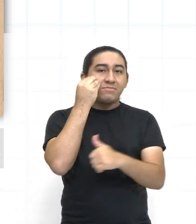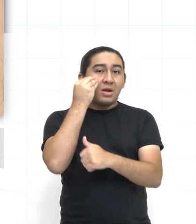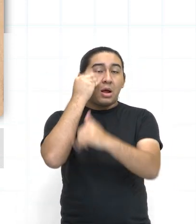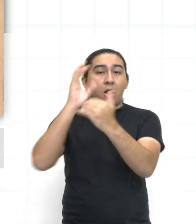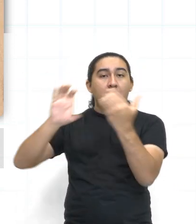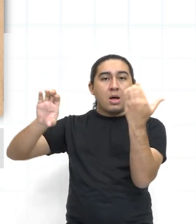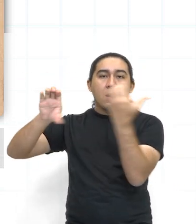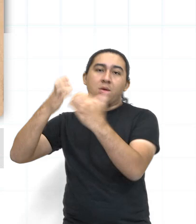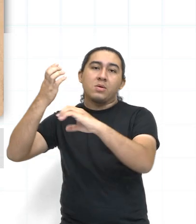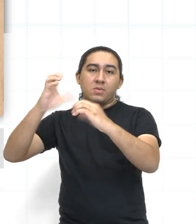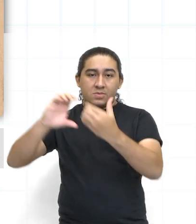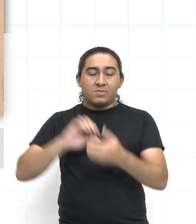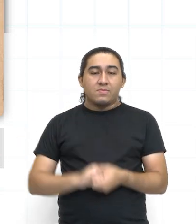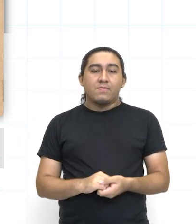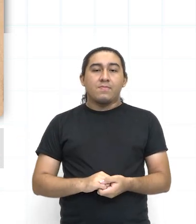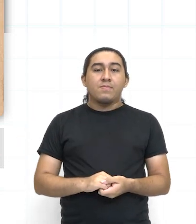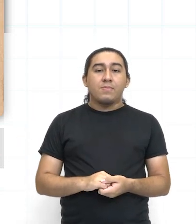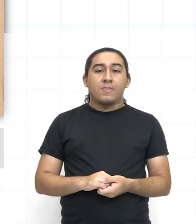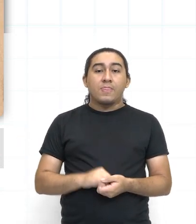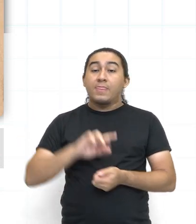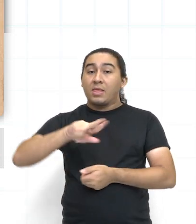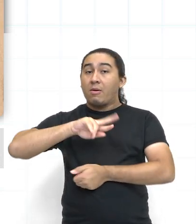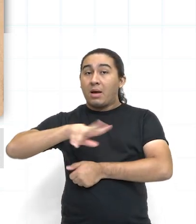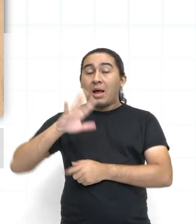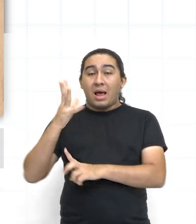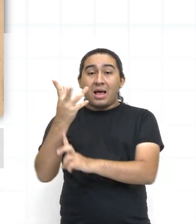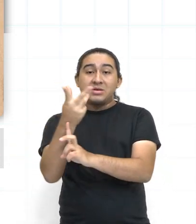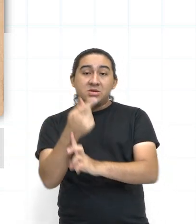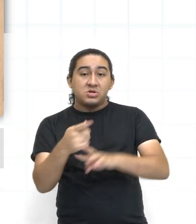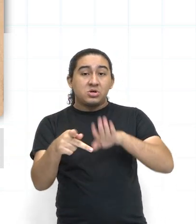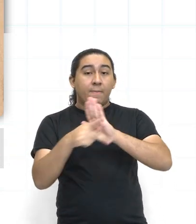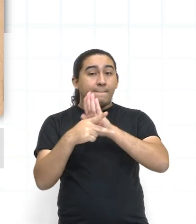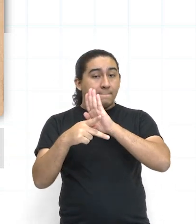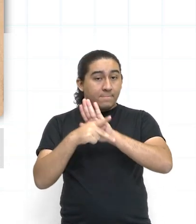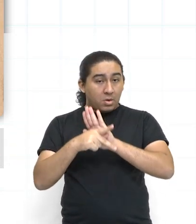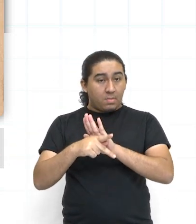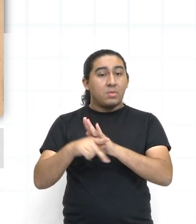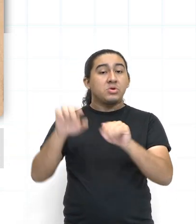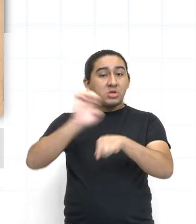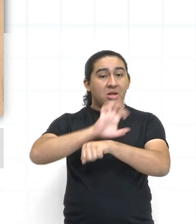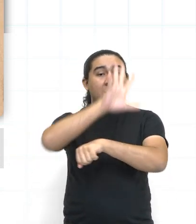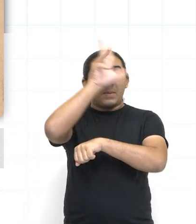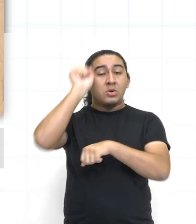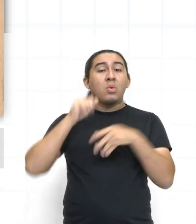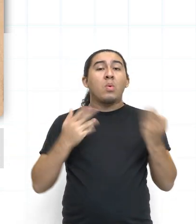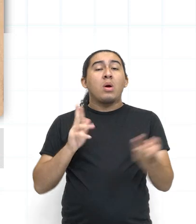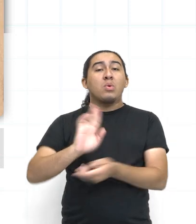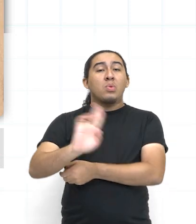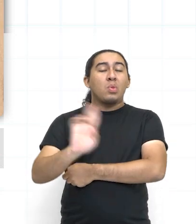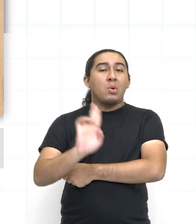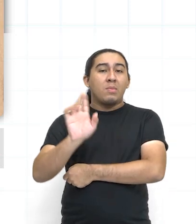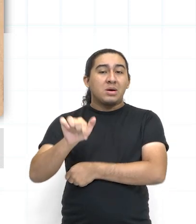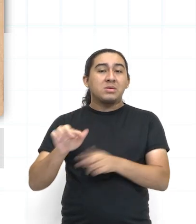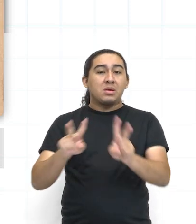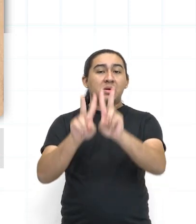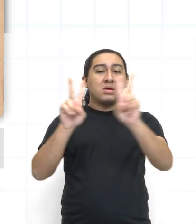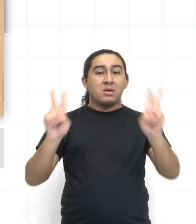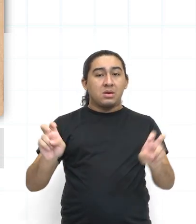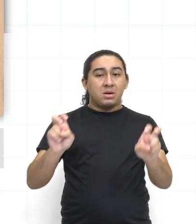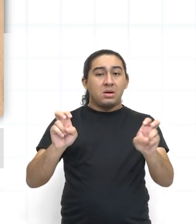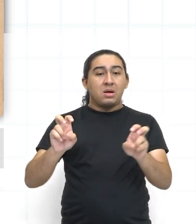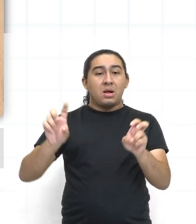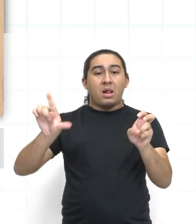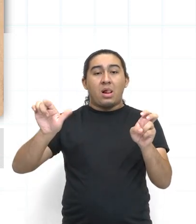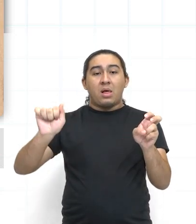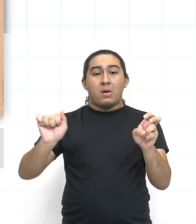Para essa ópera. Então, não eram artistas do Amazonas, tá? Então, qual era o nome